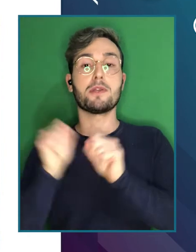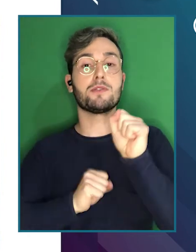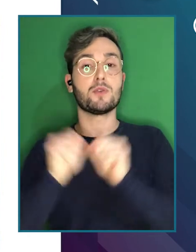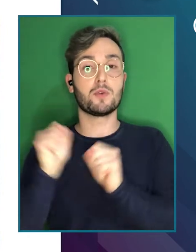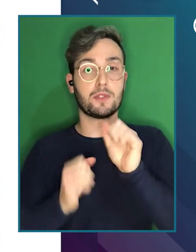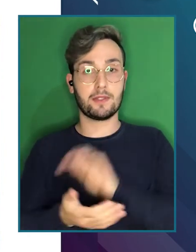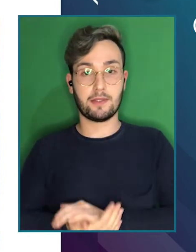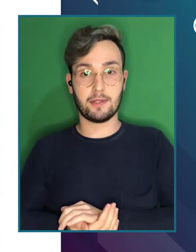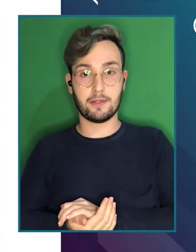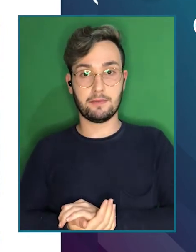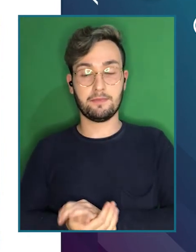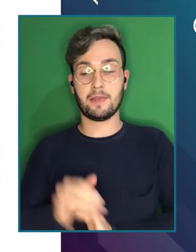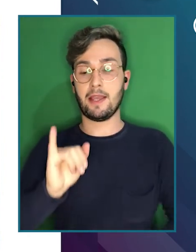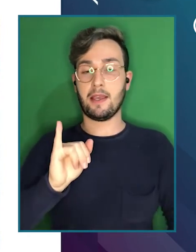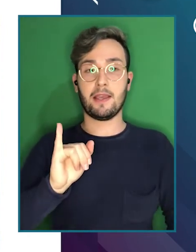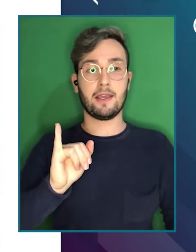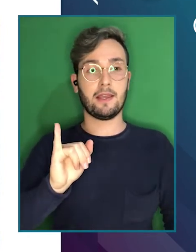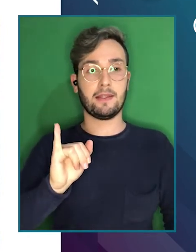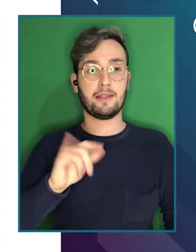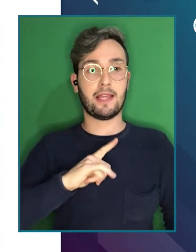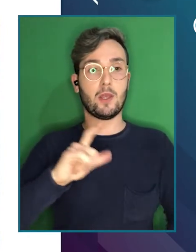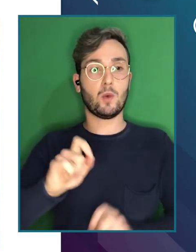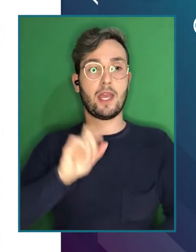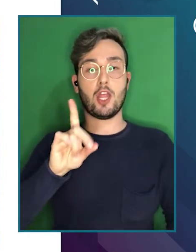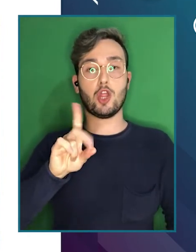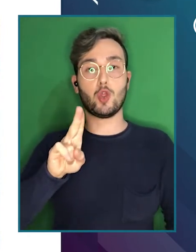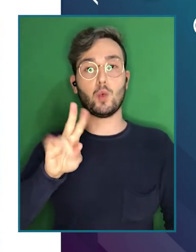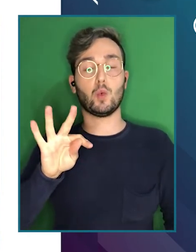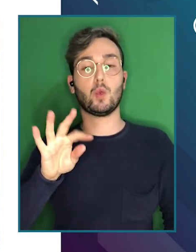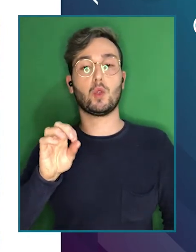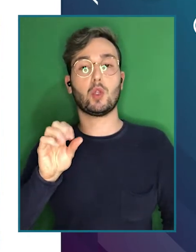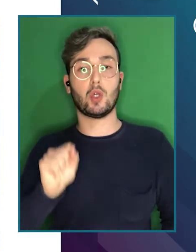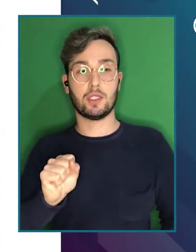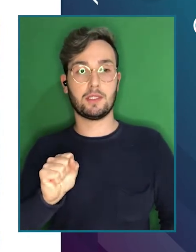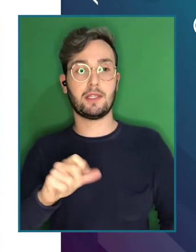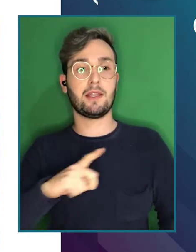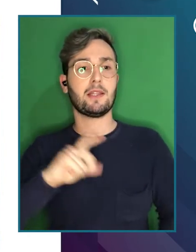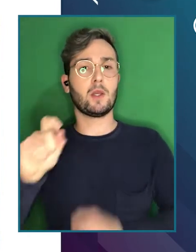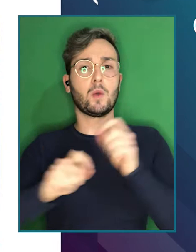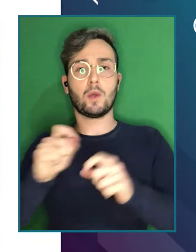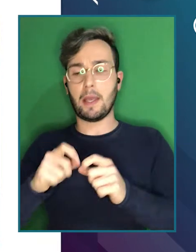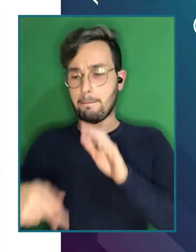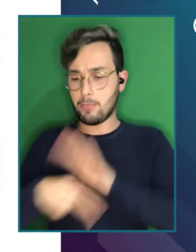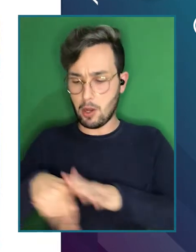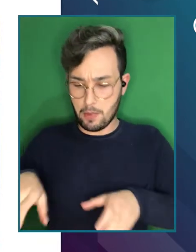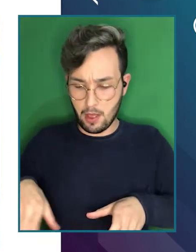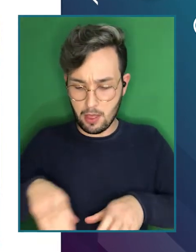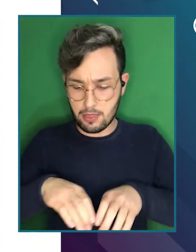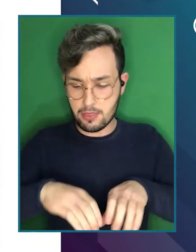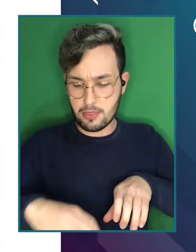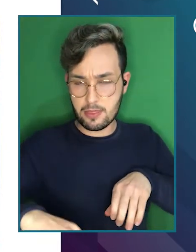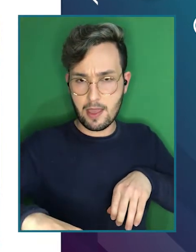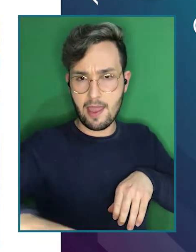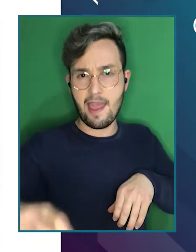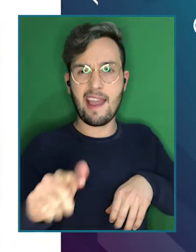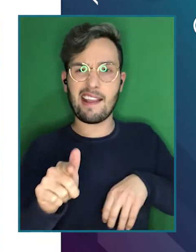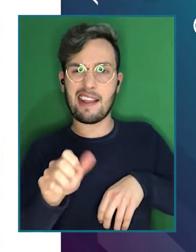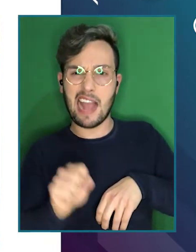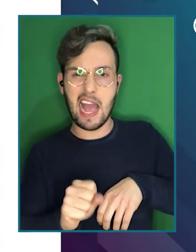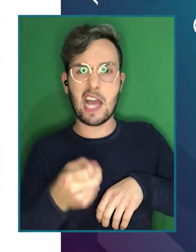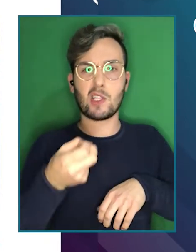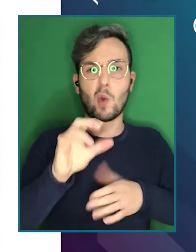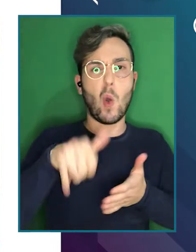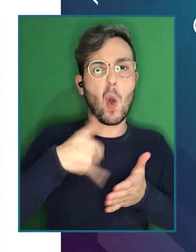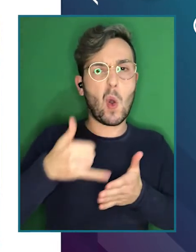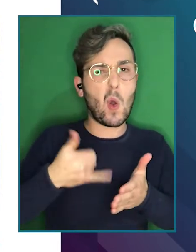industrial. O inspetor de dutos é o profissional que atua na construção e reabilitação de dutos terrestres, como gasodutos